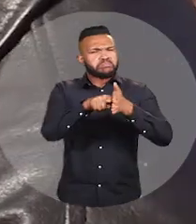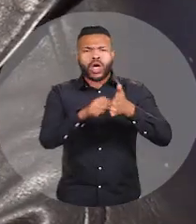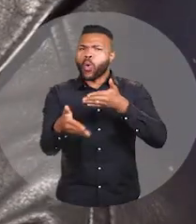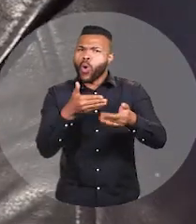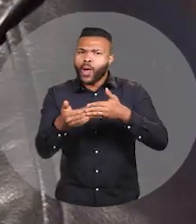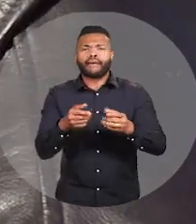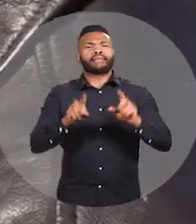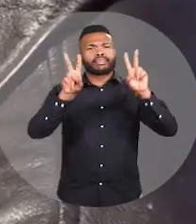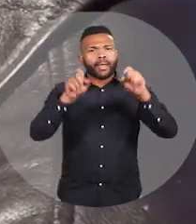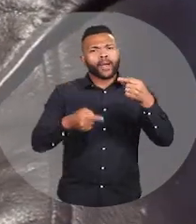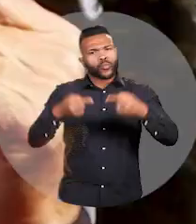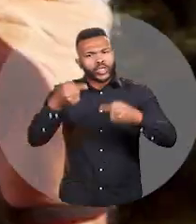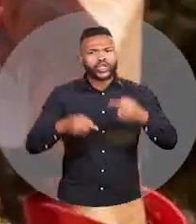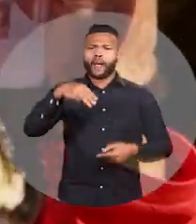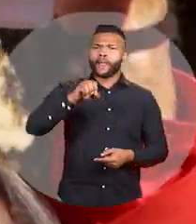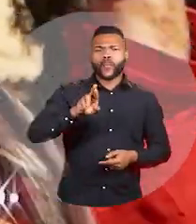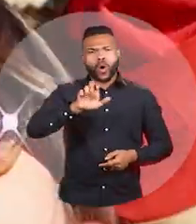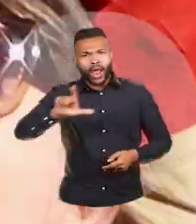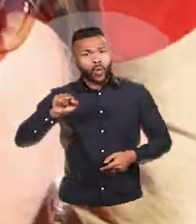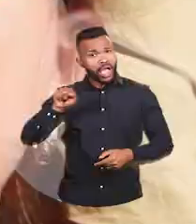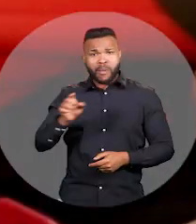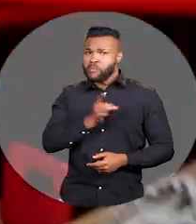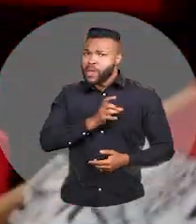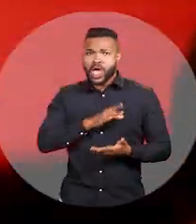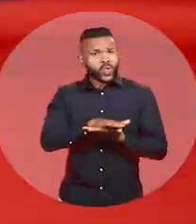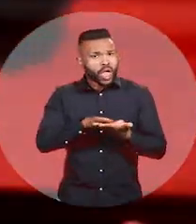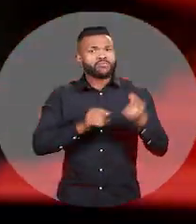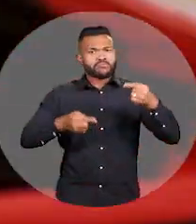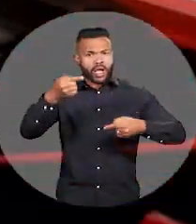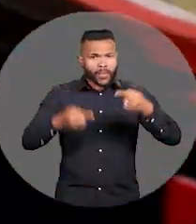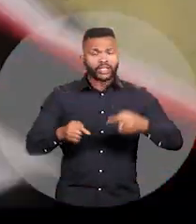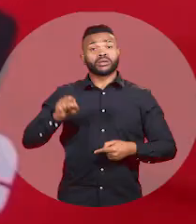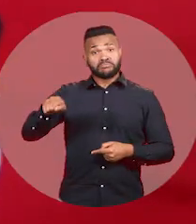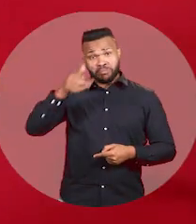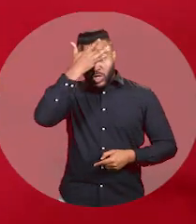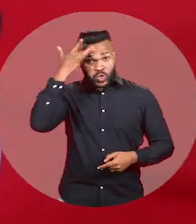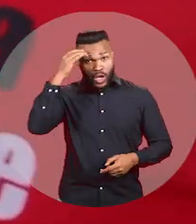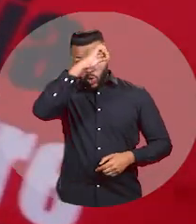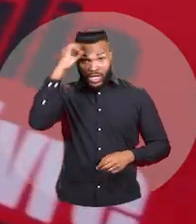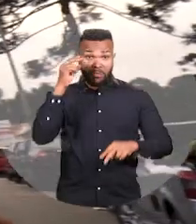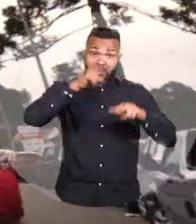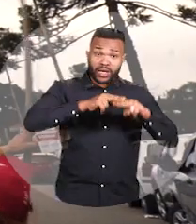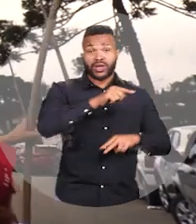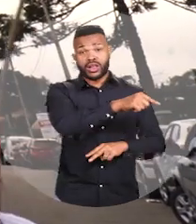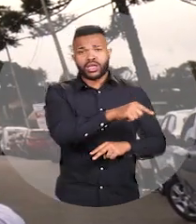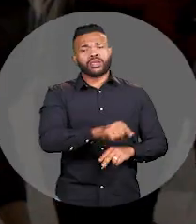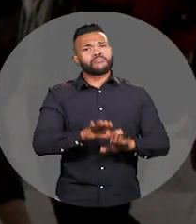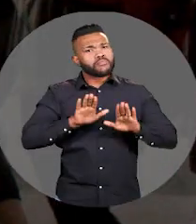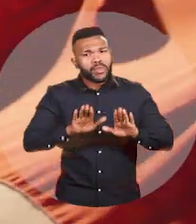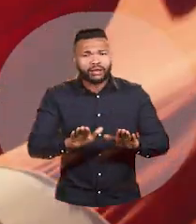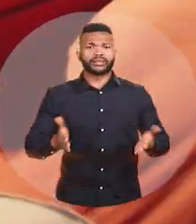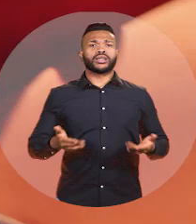questionamento, de ordem política, de ordem moral. Ele não tem medo do debate. Caiu um inocente preso nesta cárcel.